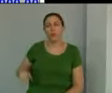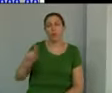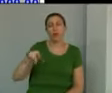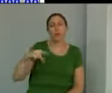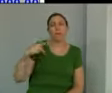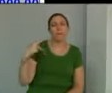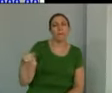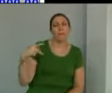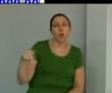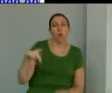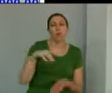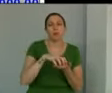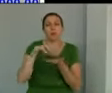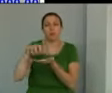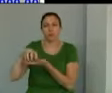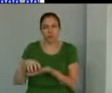autarquias.